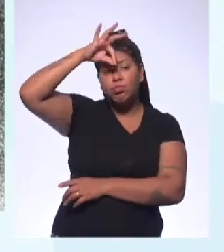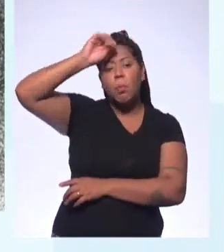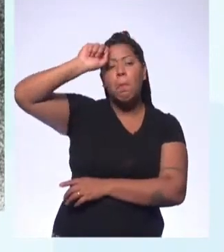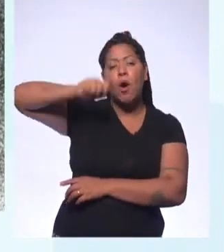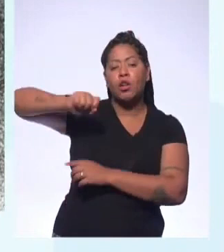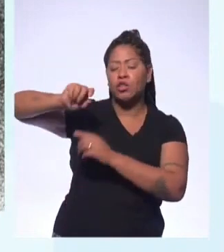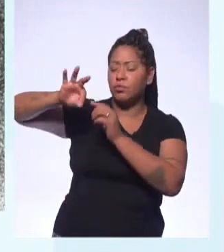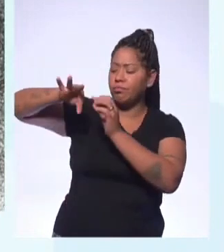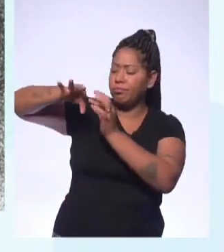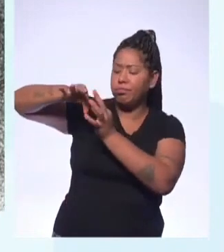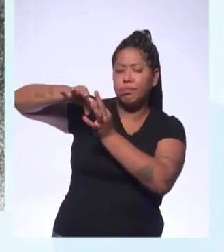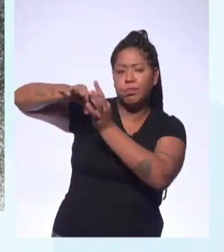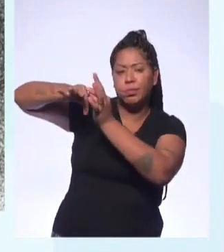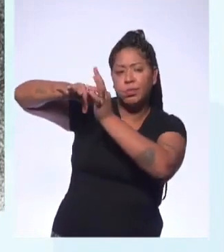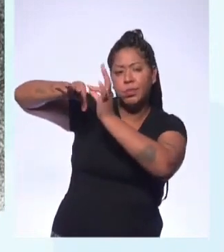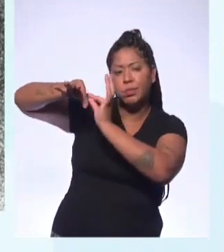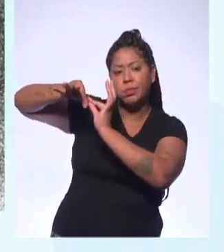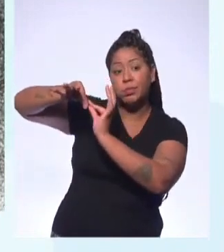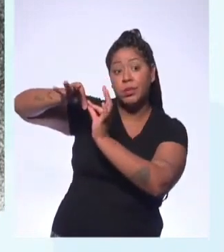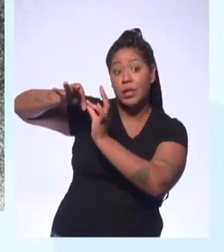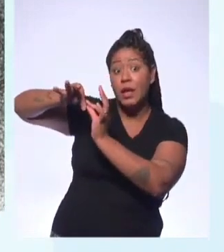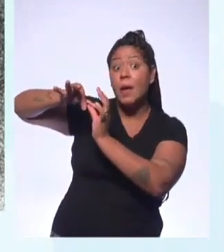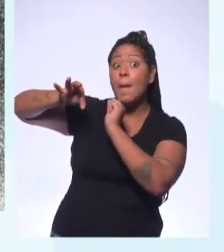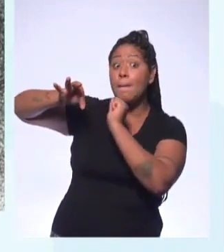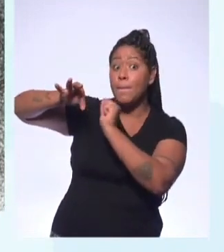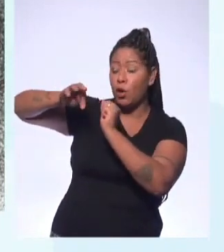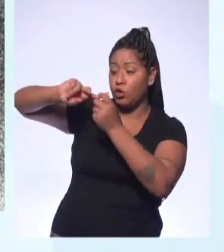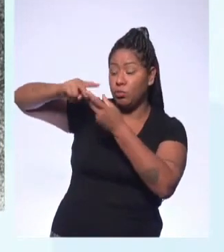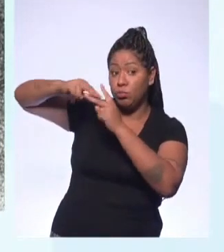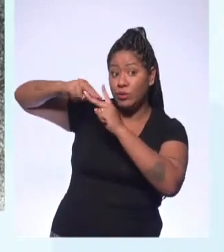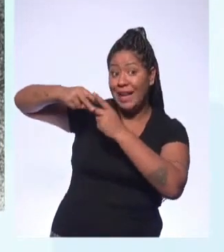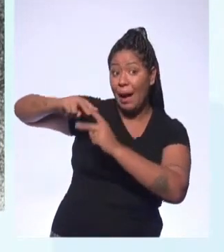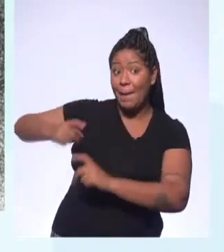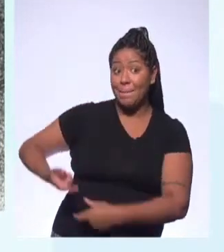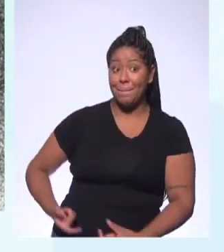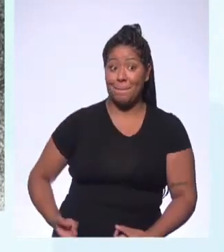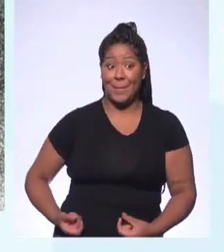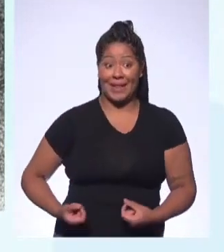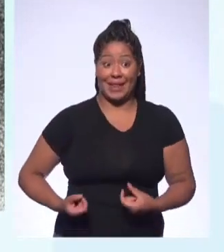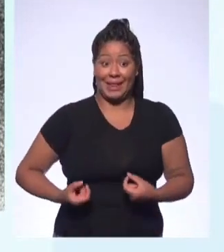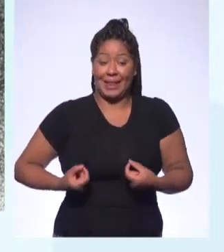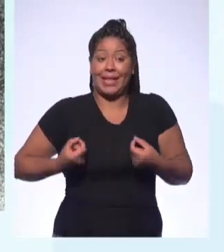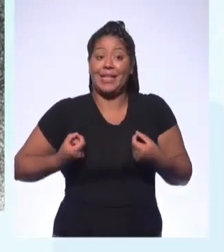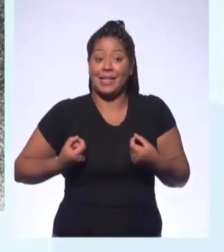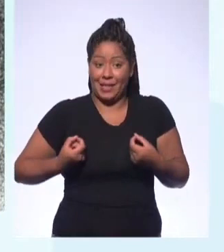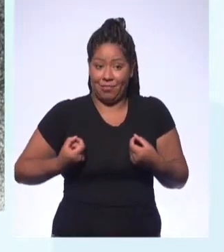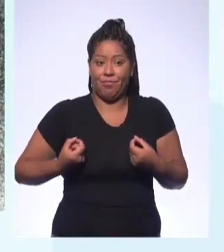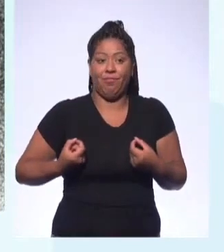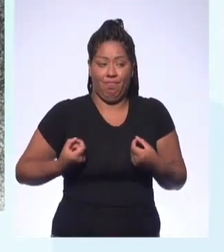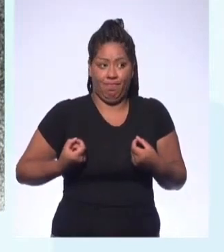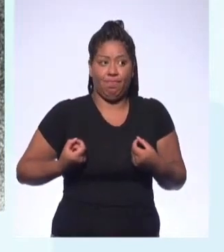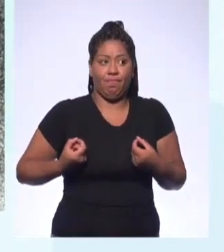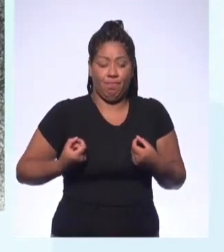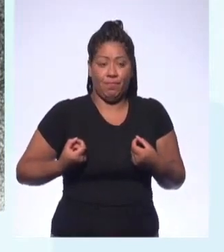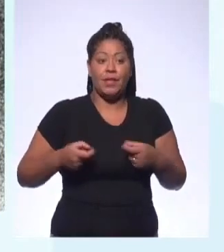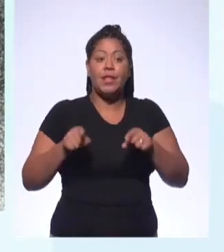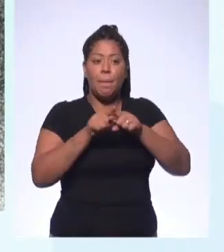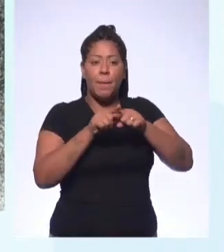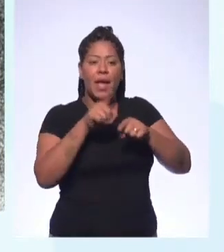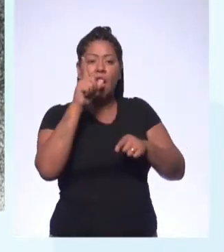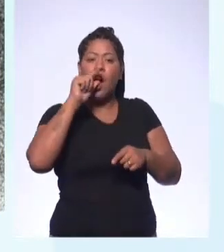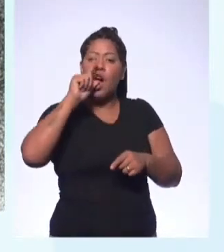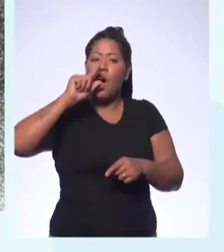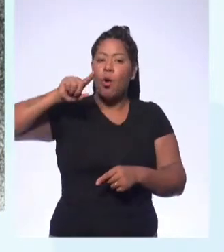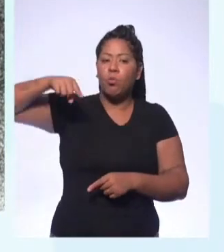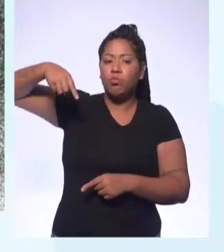pode se transformar num câncer, tanto de útero para a menina, como de glande, né? Que é a cabeça do pênis para o